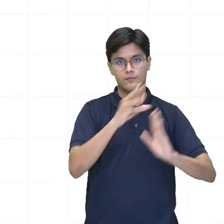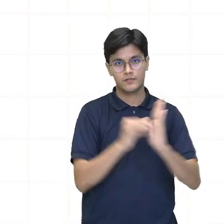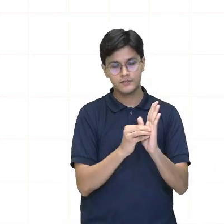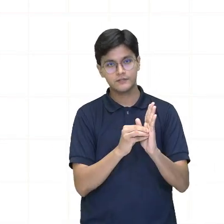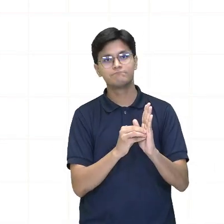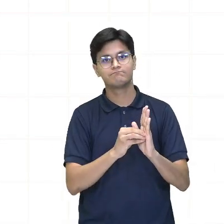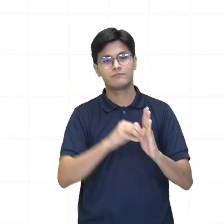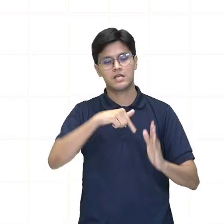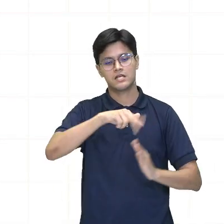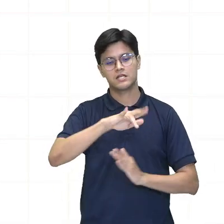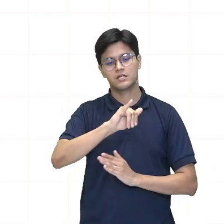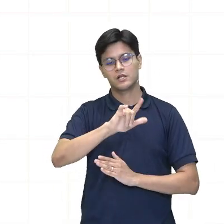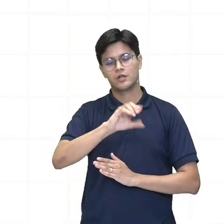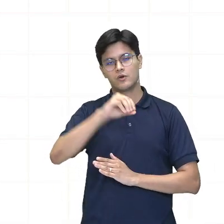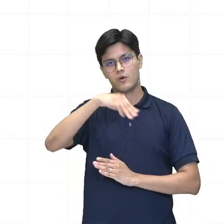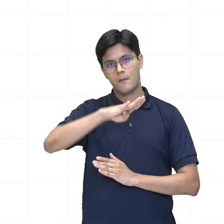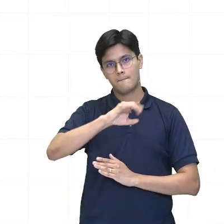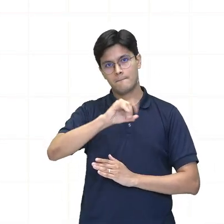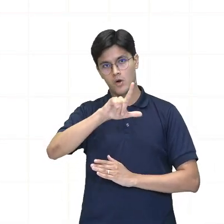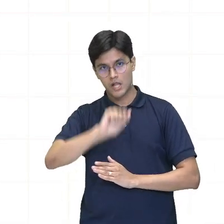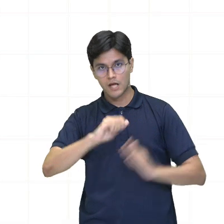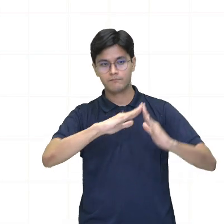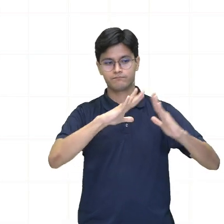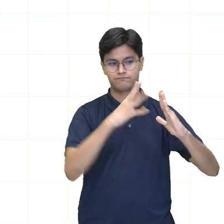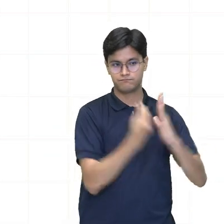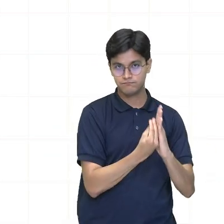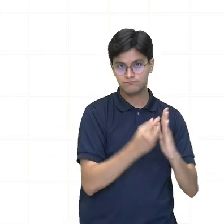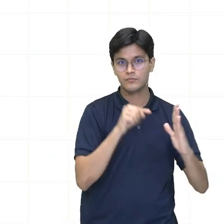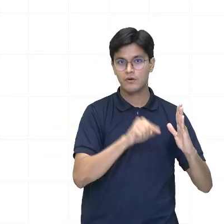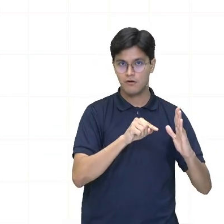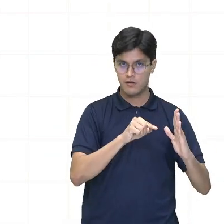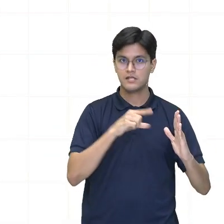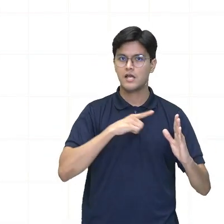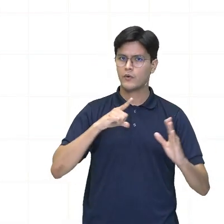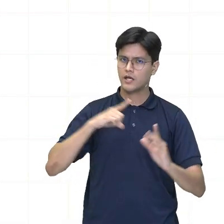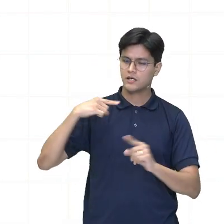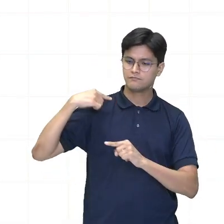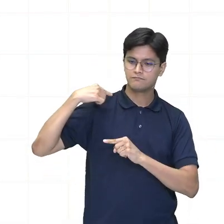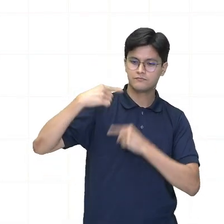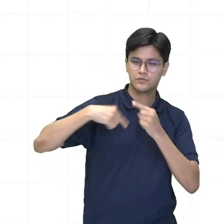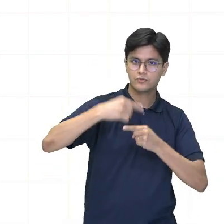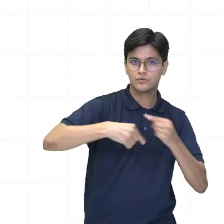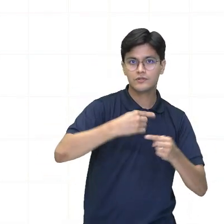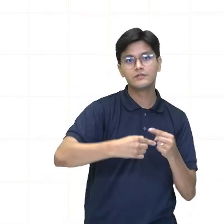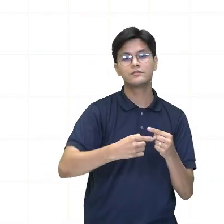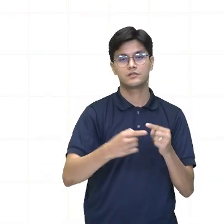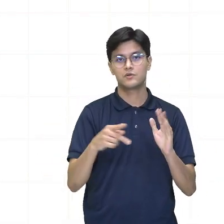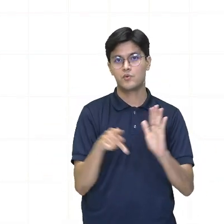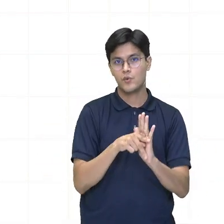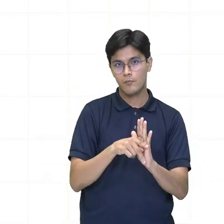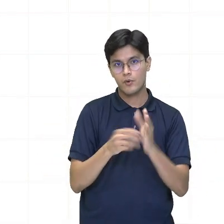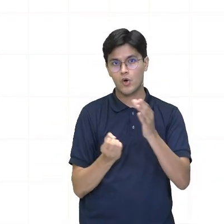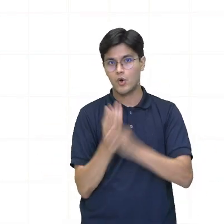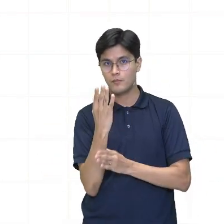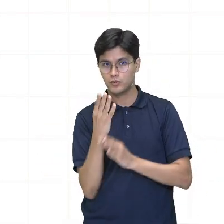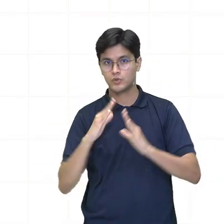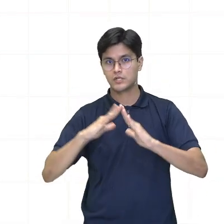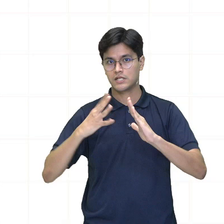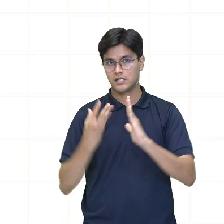são descendentes e remanescentes de quilombos. O que são quilombos, professora?